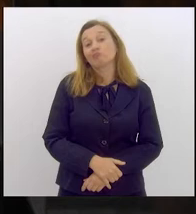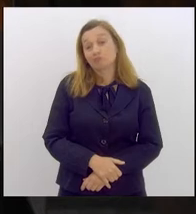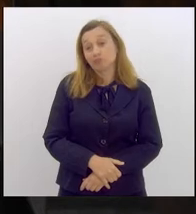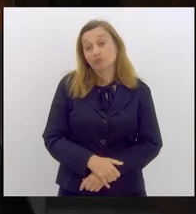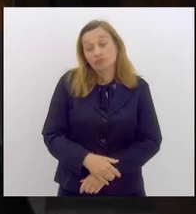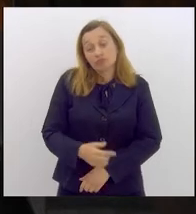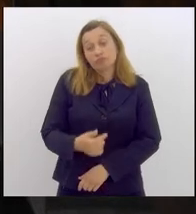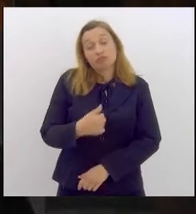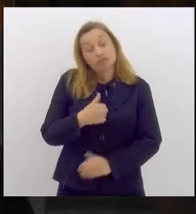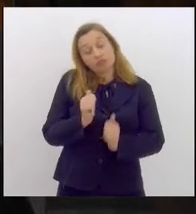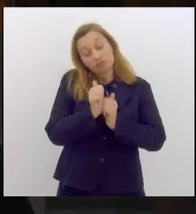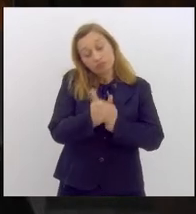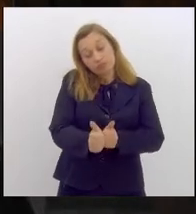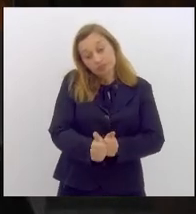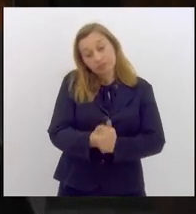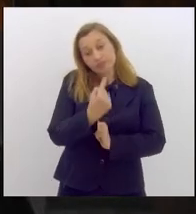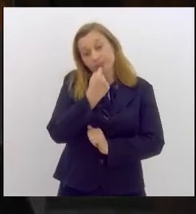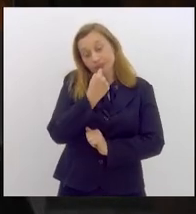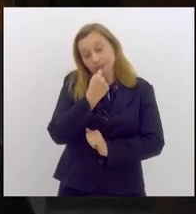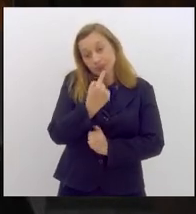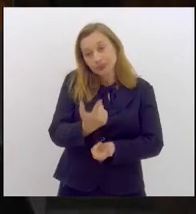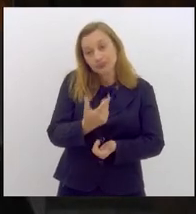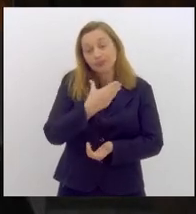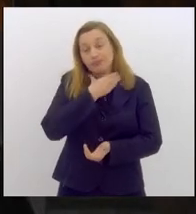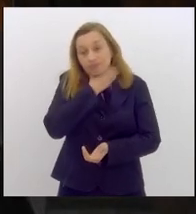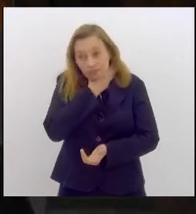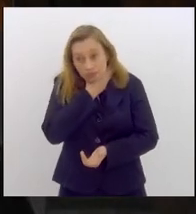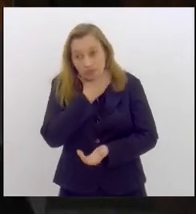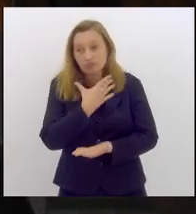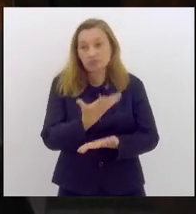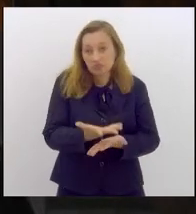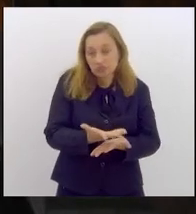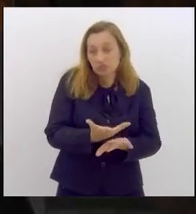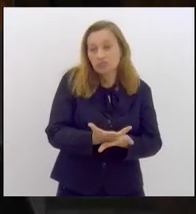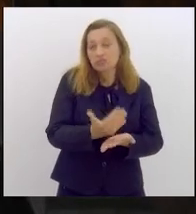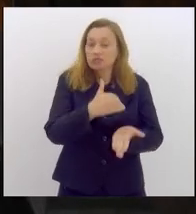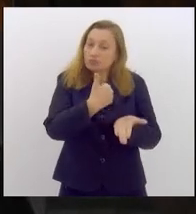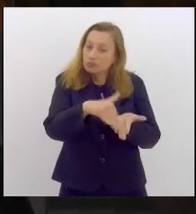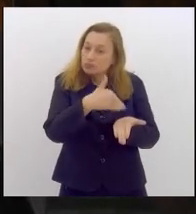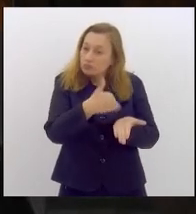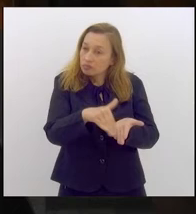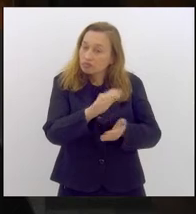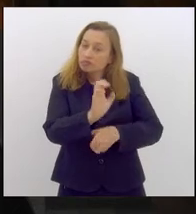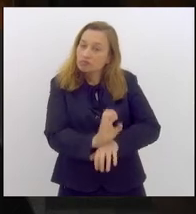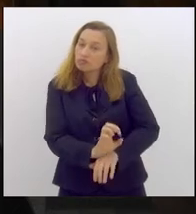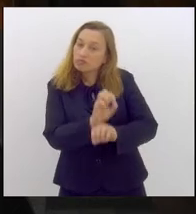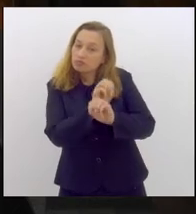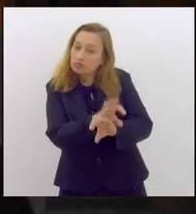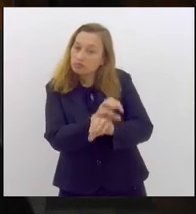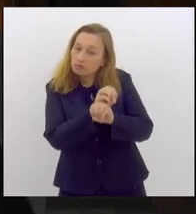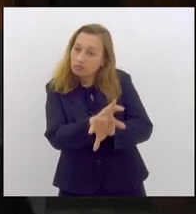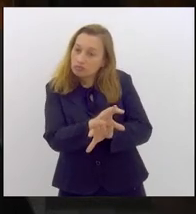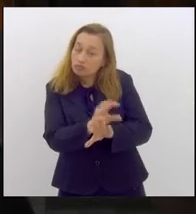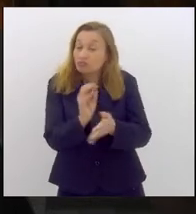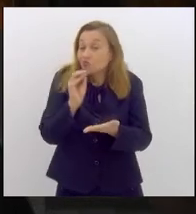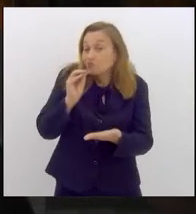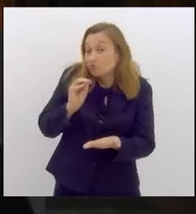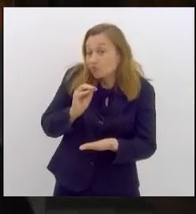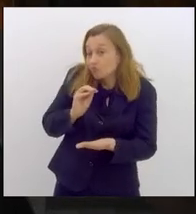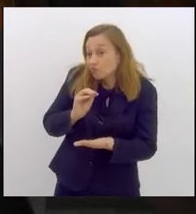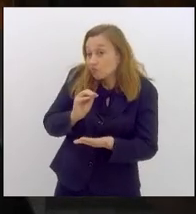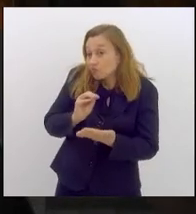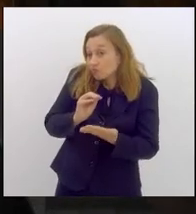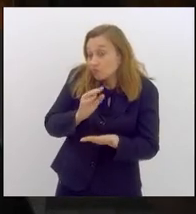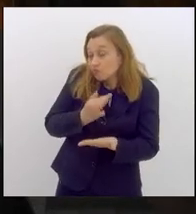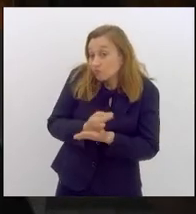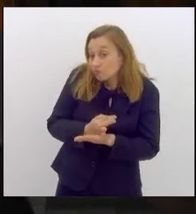Eu tenho acompanhado de perto a crise da Secretaria do Estado de Educação, a falta de